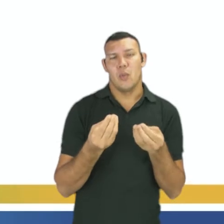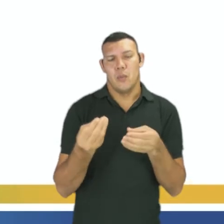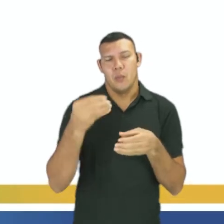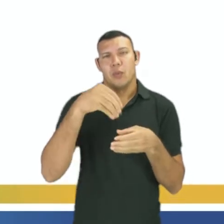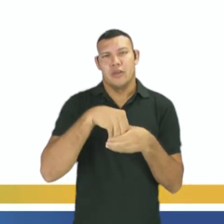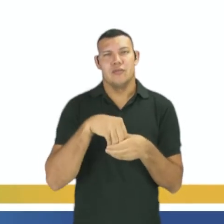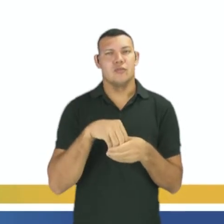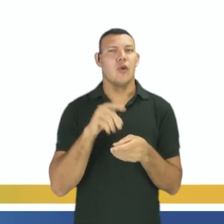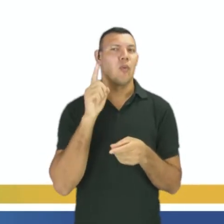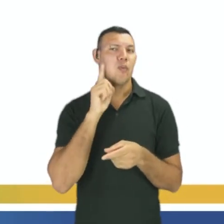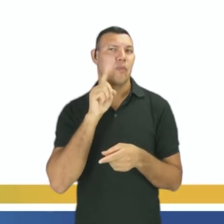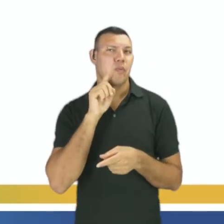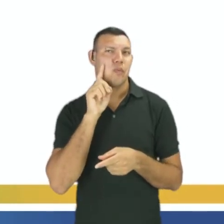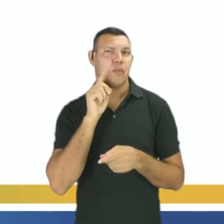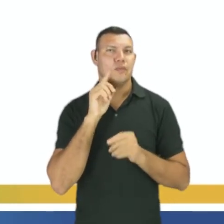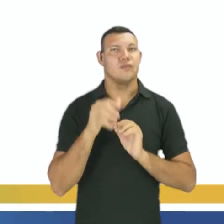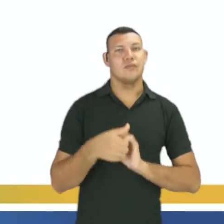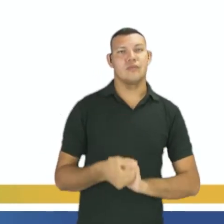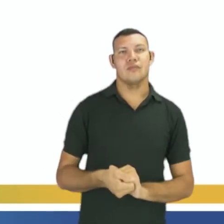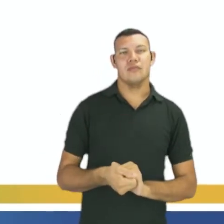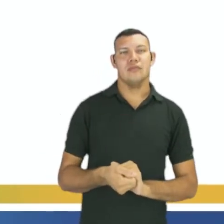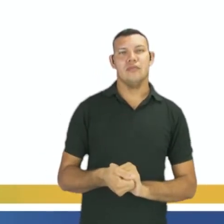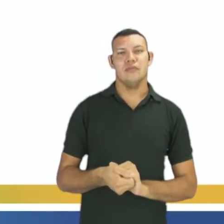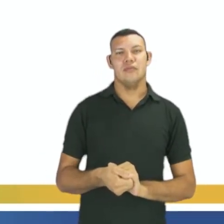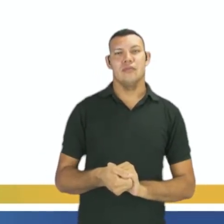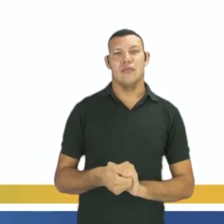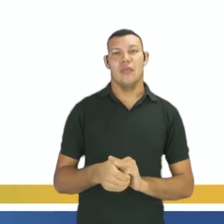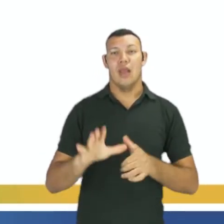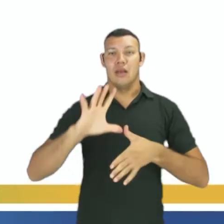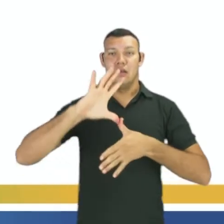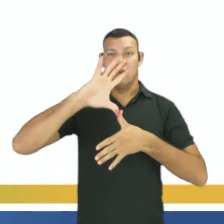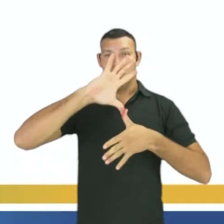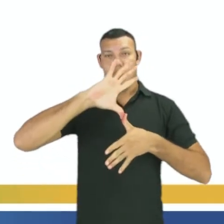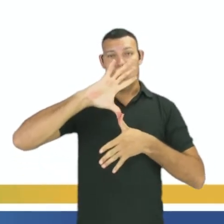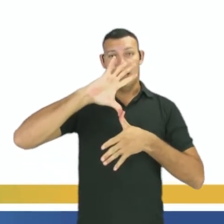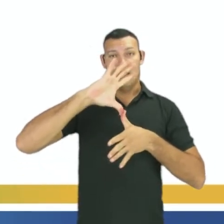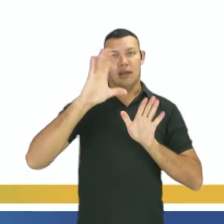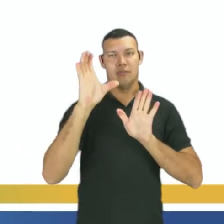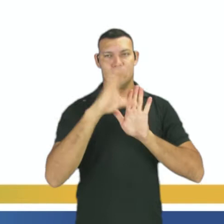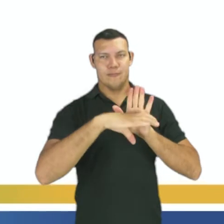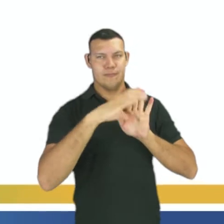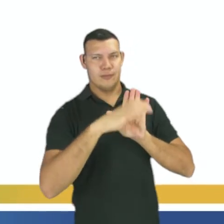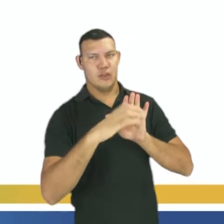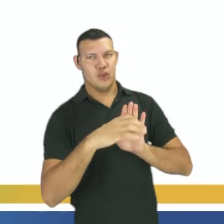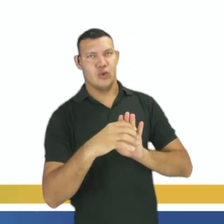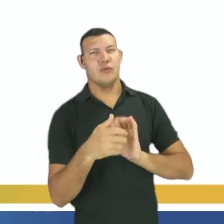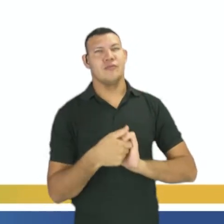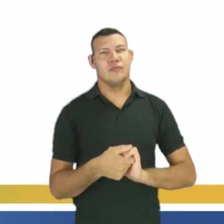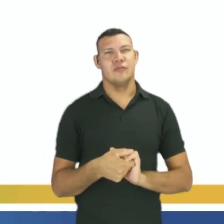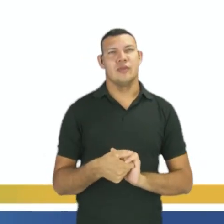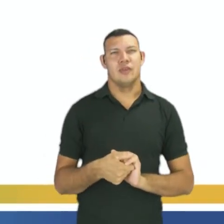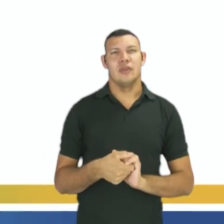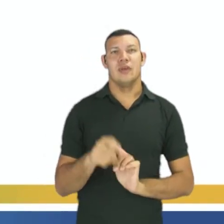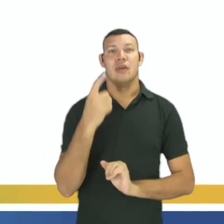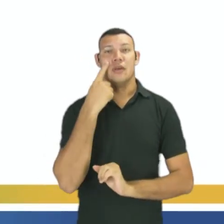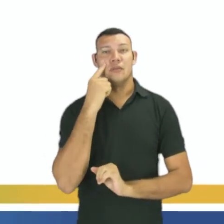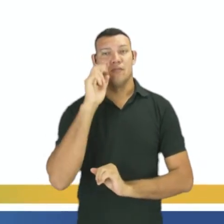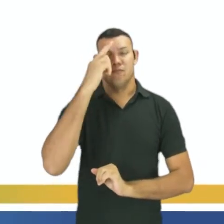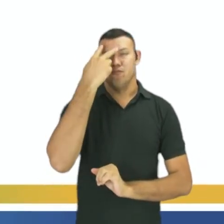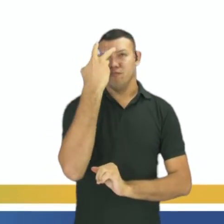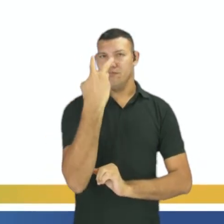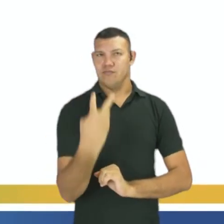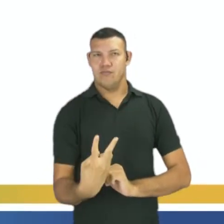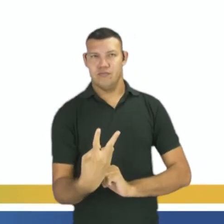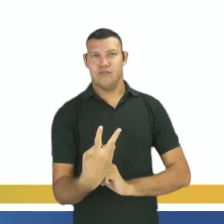aqui nesse fluxograma, aqui nesse mapa conceitual, gente, nós temos o conhecimento de funções